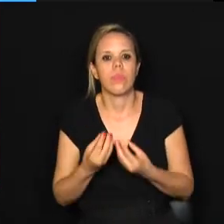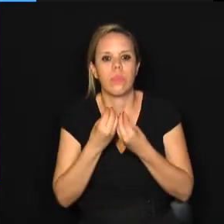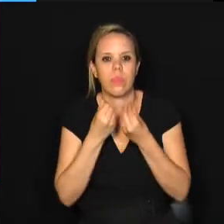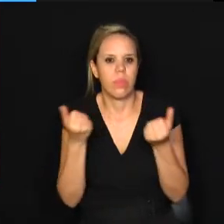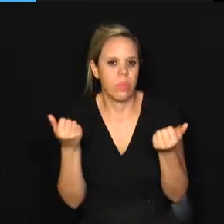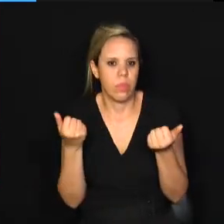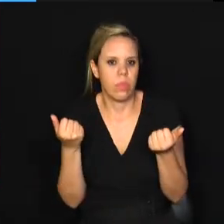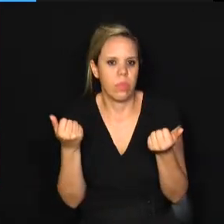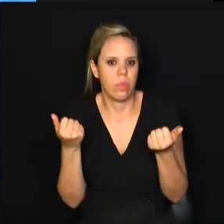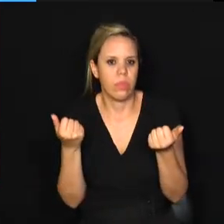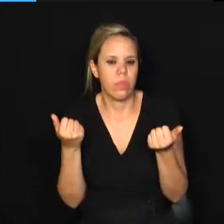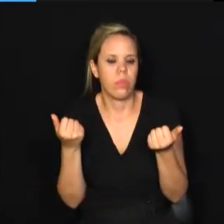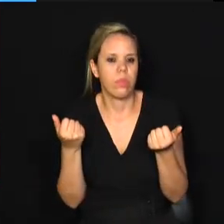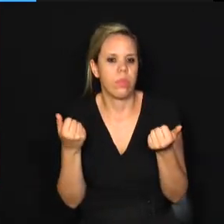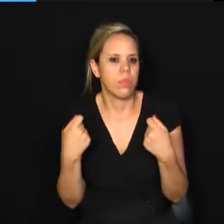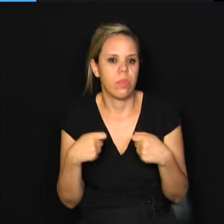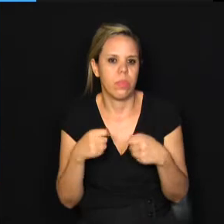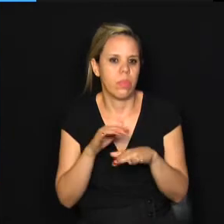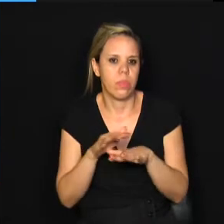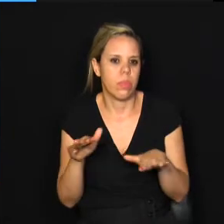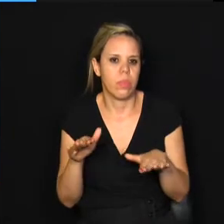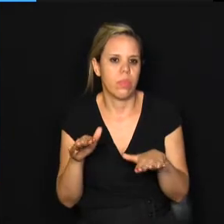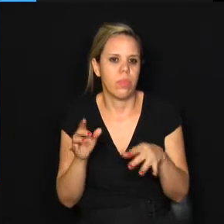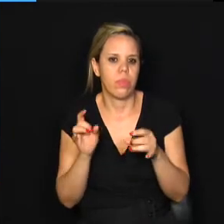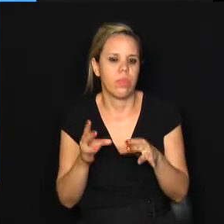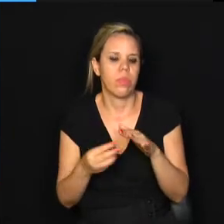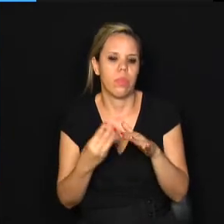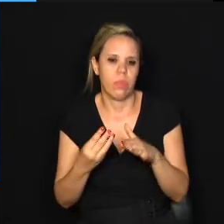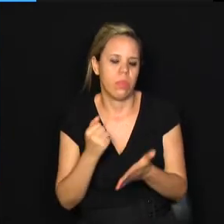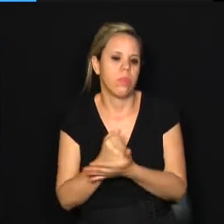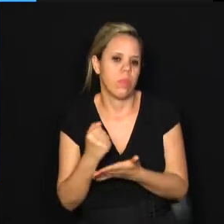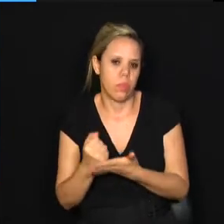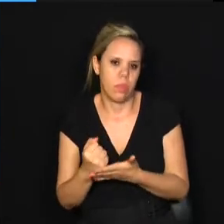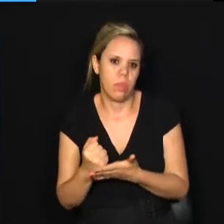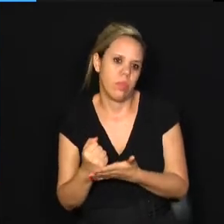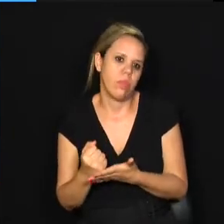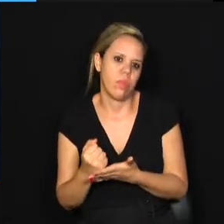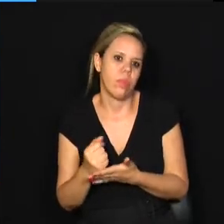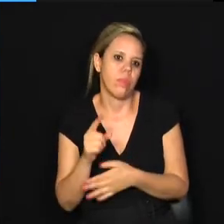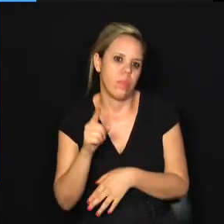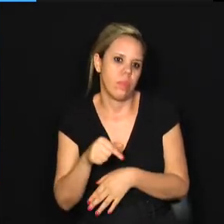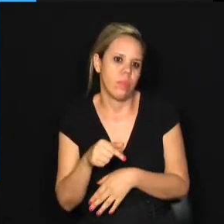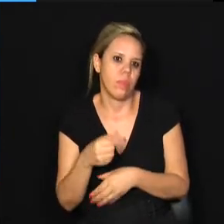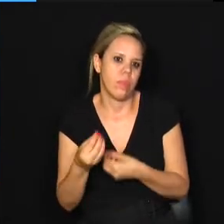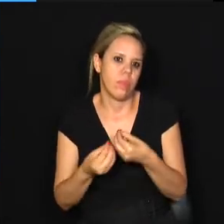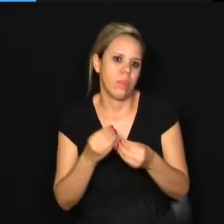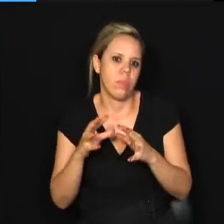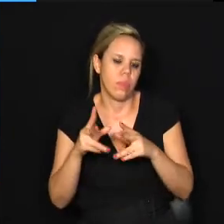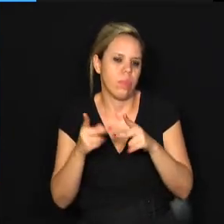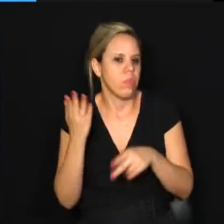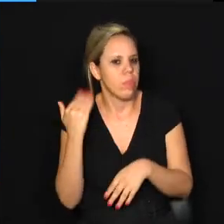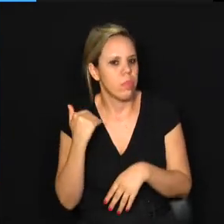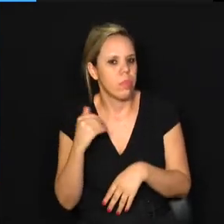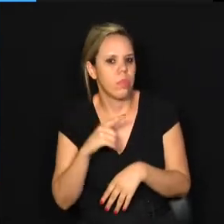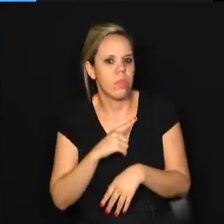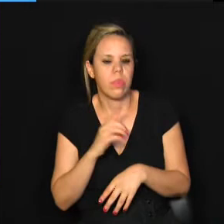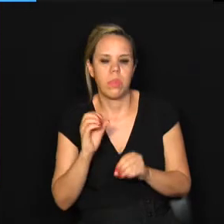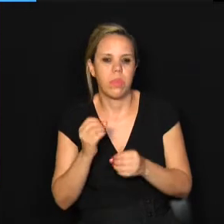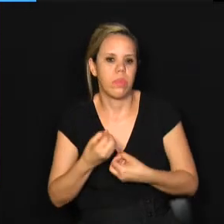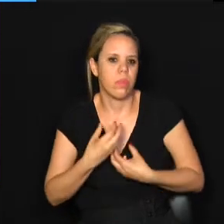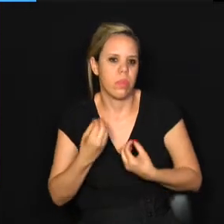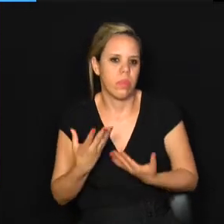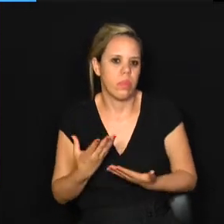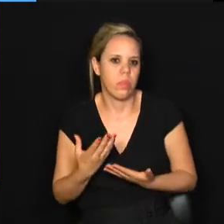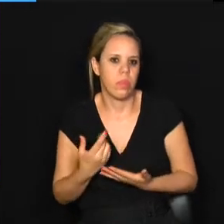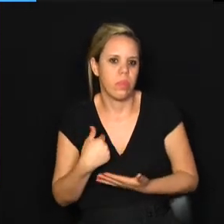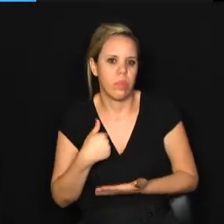qualidade. E para ser de qualidade não precisa privatizar, basta contratar. Para isso, como eu acho que todo mundo já sabe, eu não tenho dados porque não